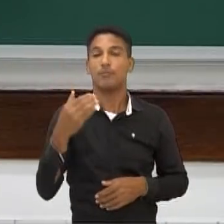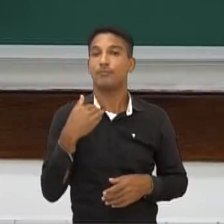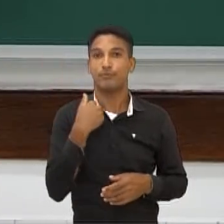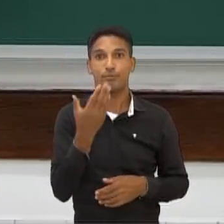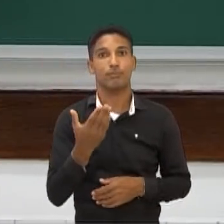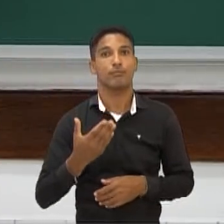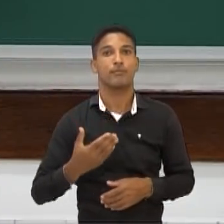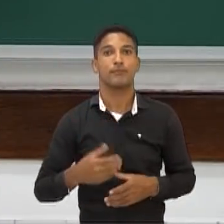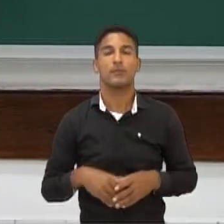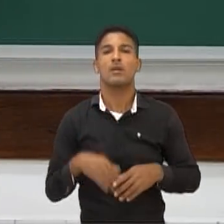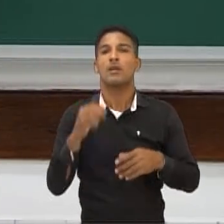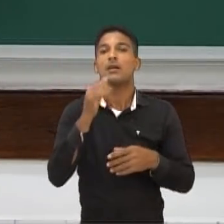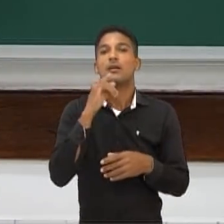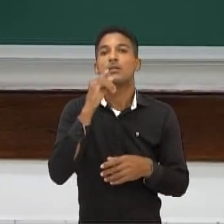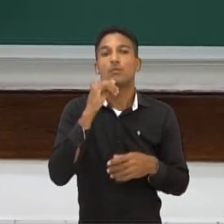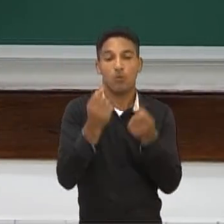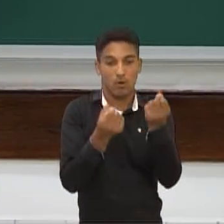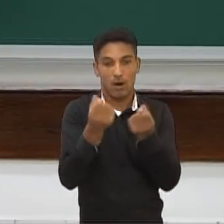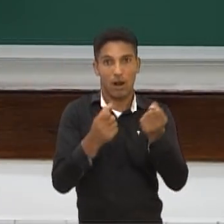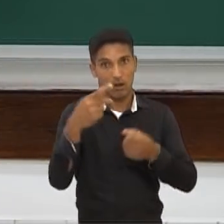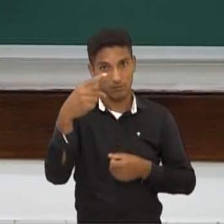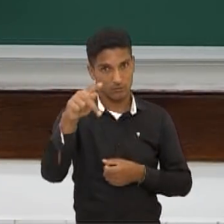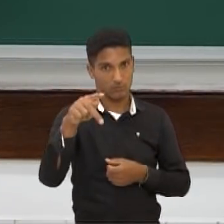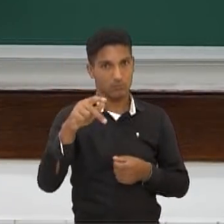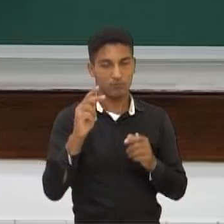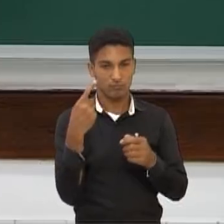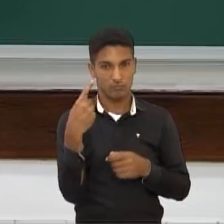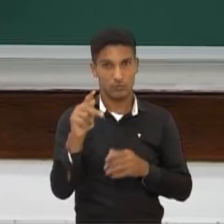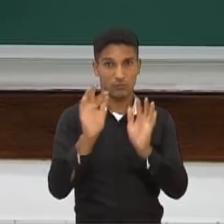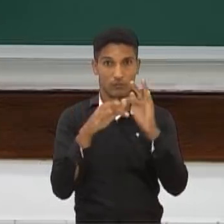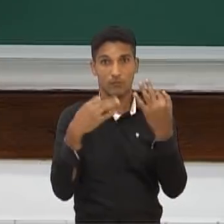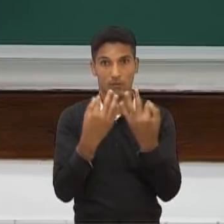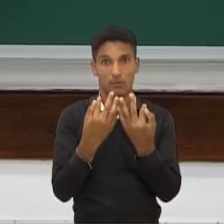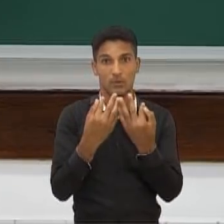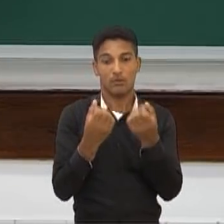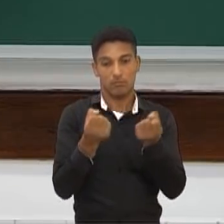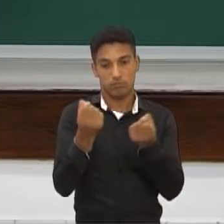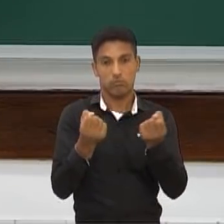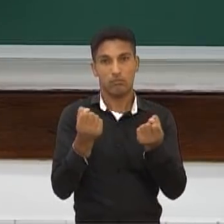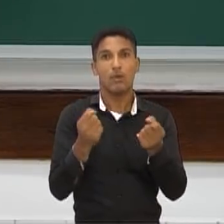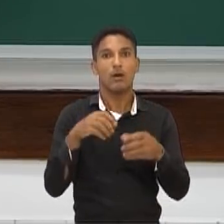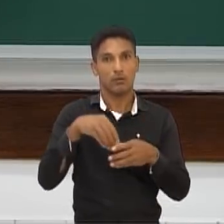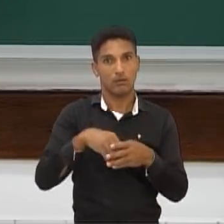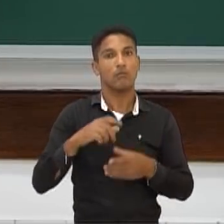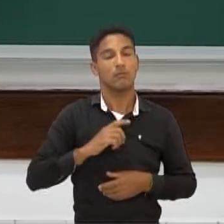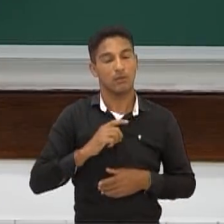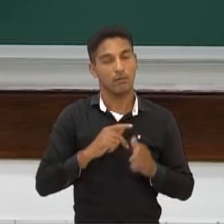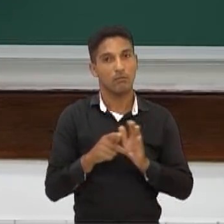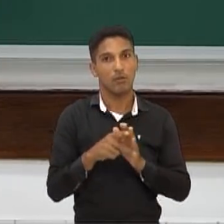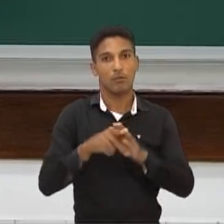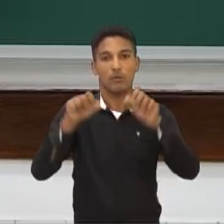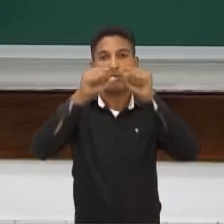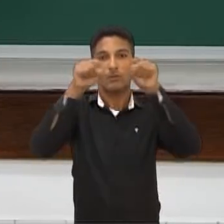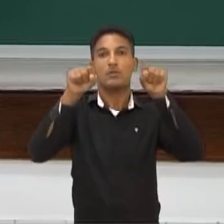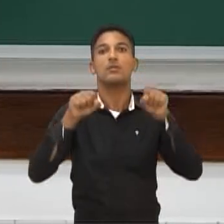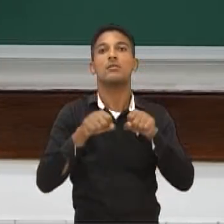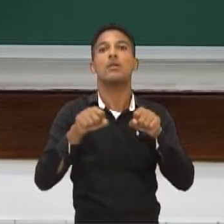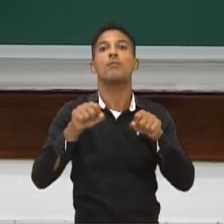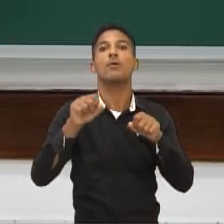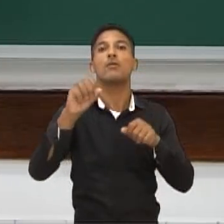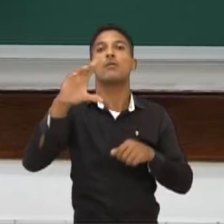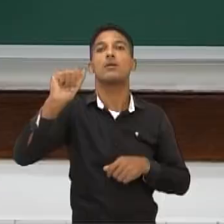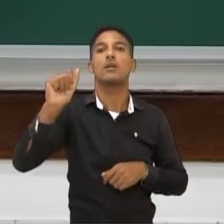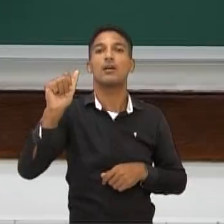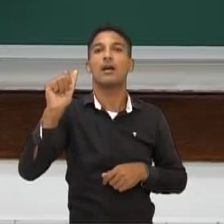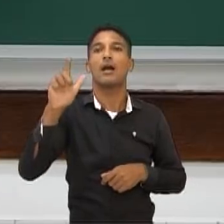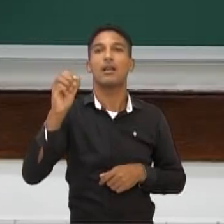carro da sua família, ele é um sistema que ele opera com calor, né? Você vai ter a injeção de combustível, vai ocorrer uma